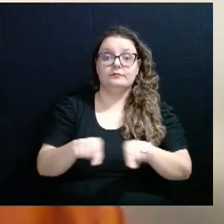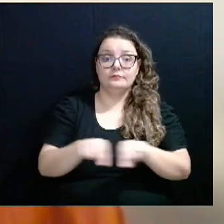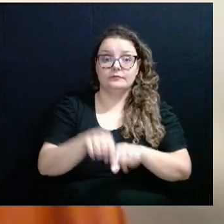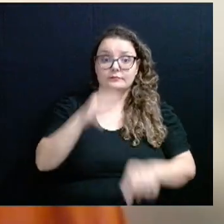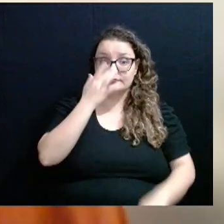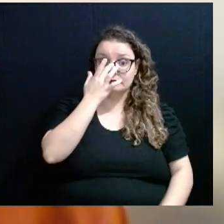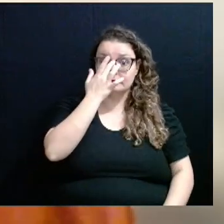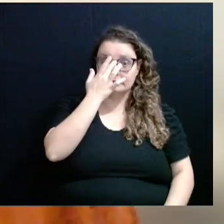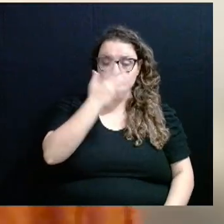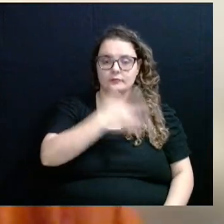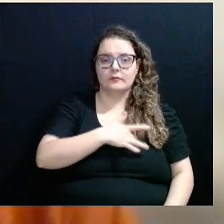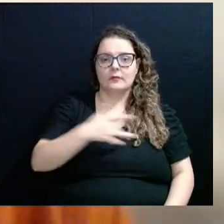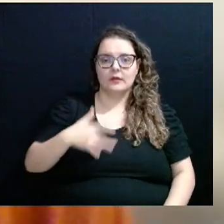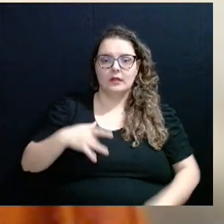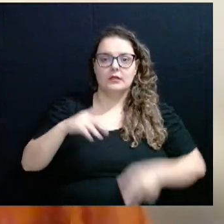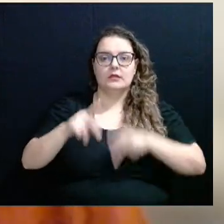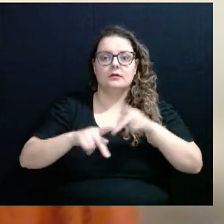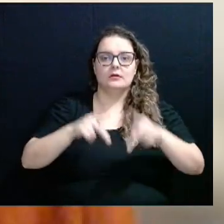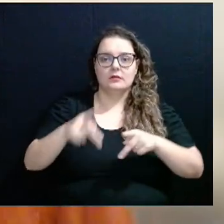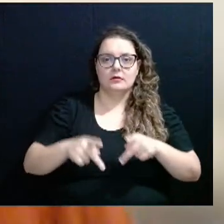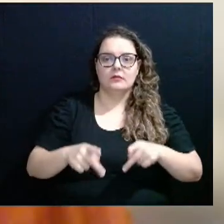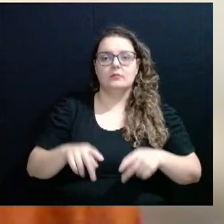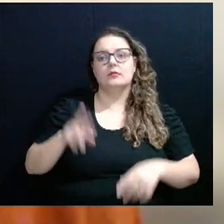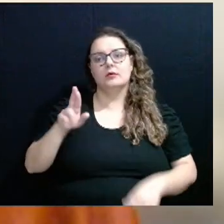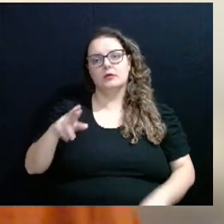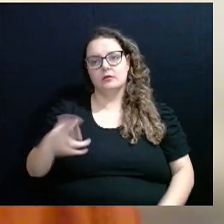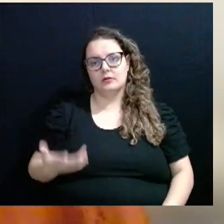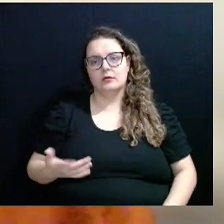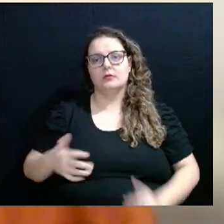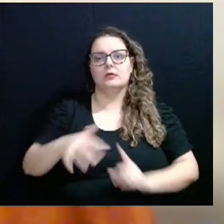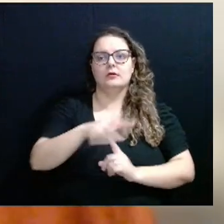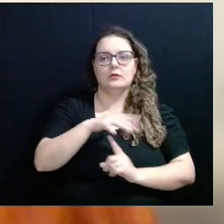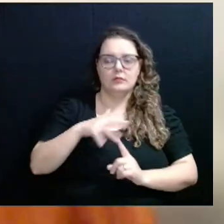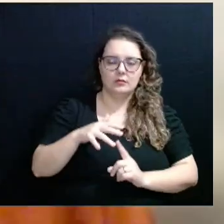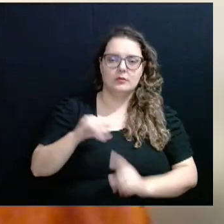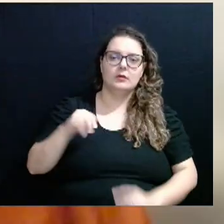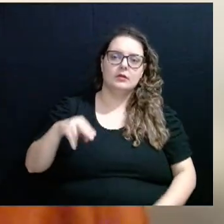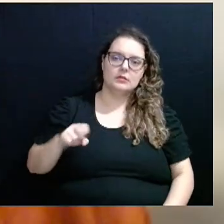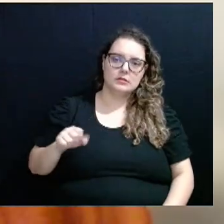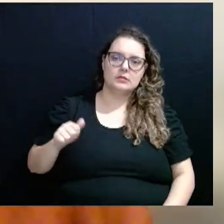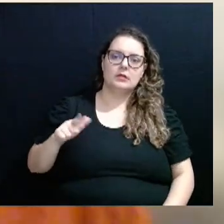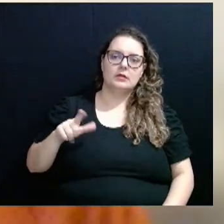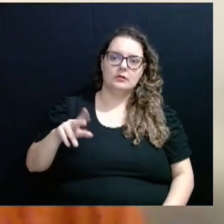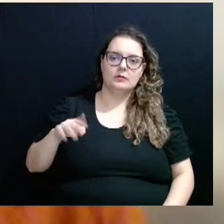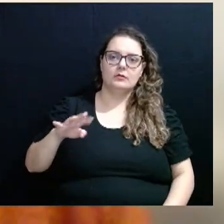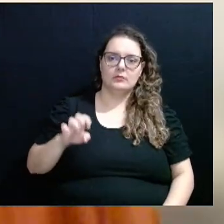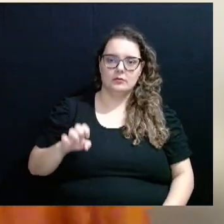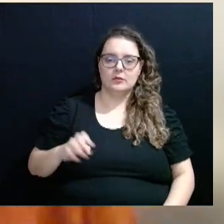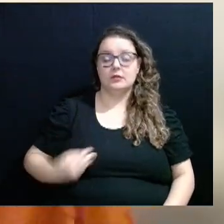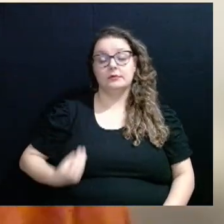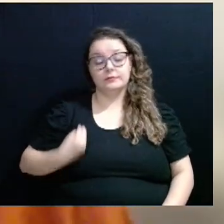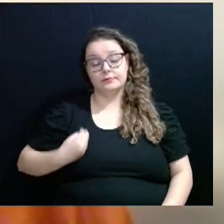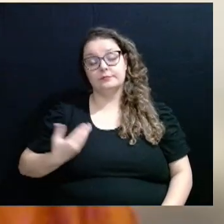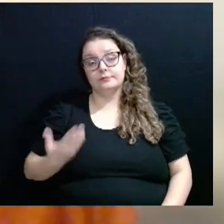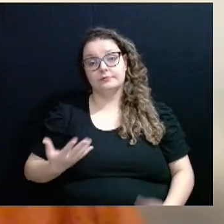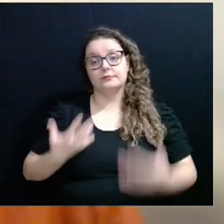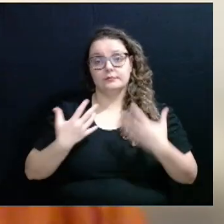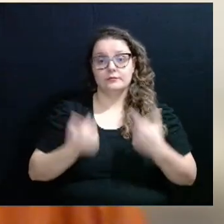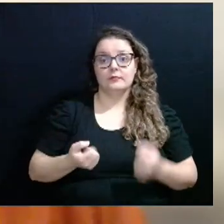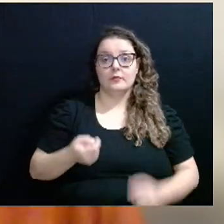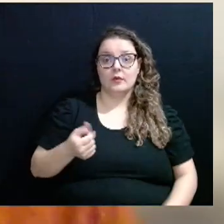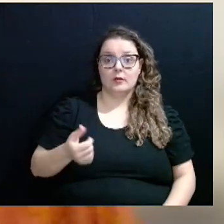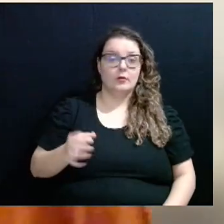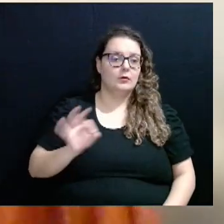dessa população, por conta de um meio ambiente insalubre que elas acabam habitando e que recebe pouco ou nenhuma